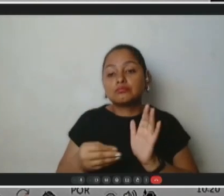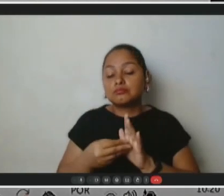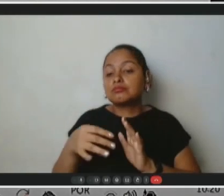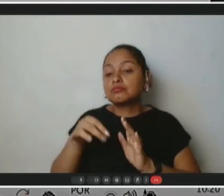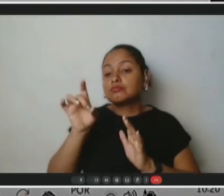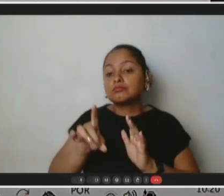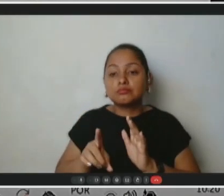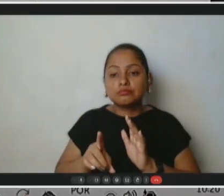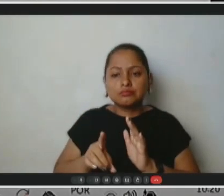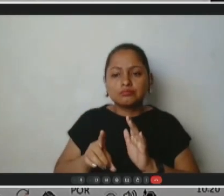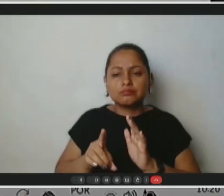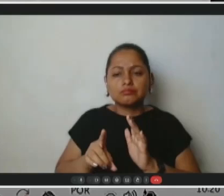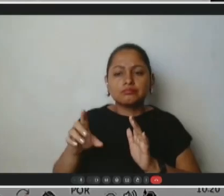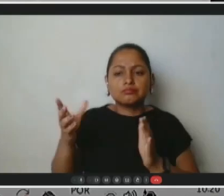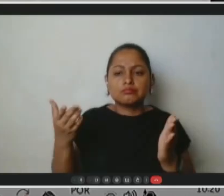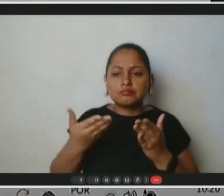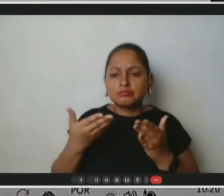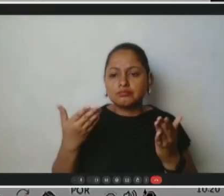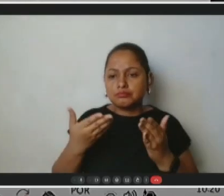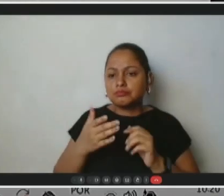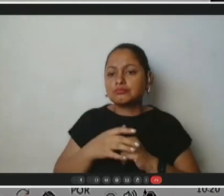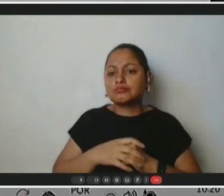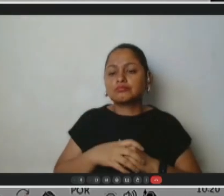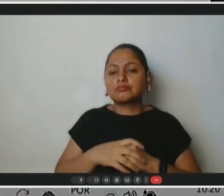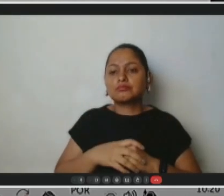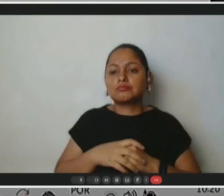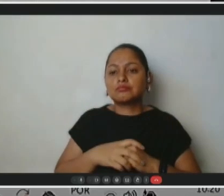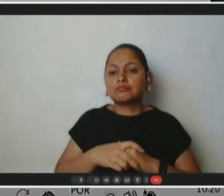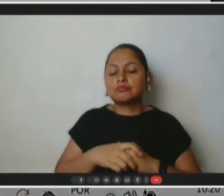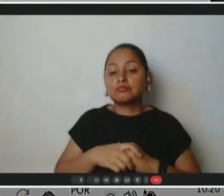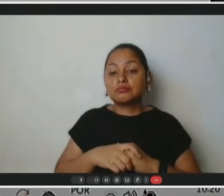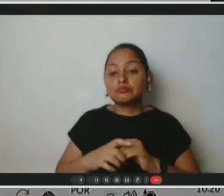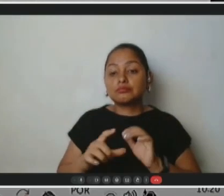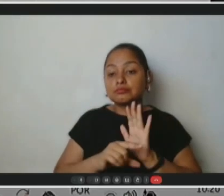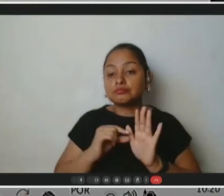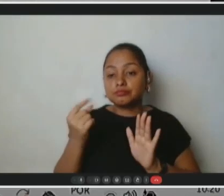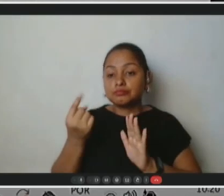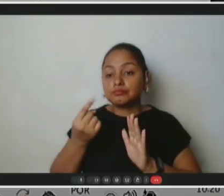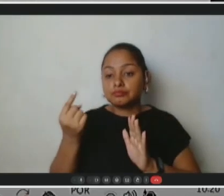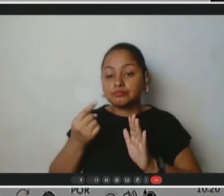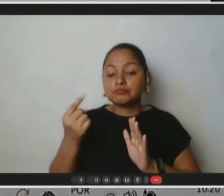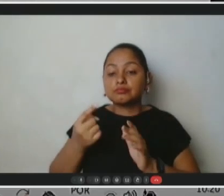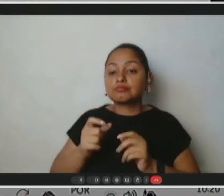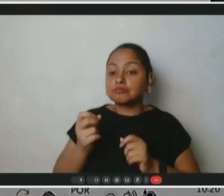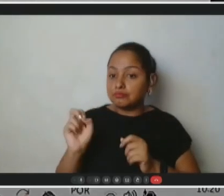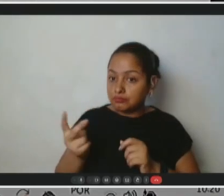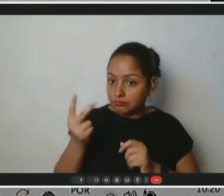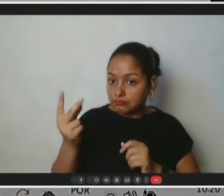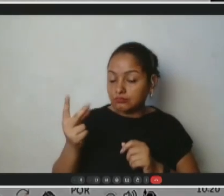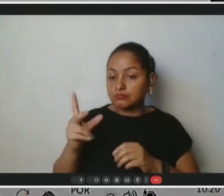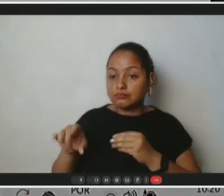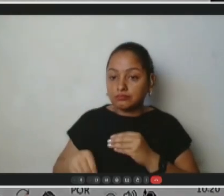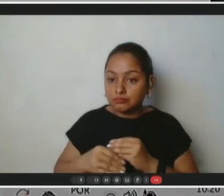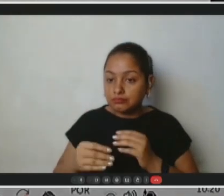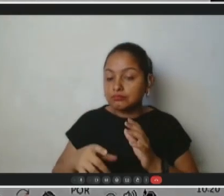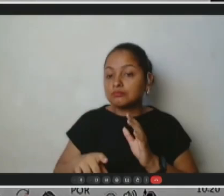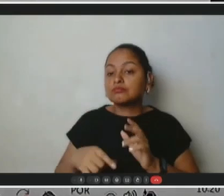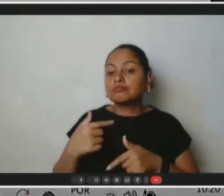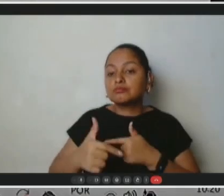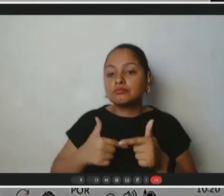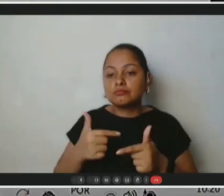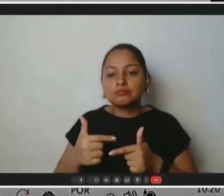do atual quadriênio. Parágrafo único. Os custos decorrentes da implementação das ações programadas no